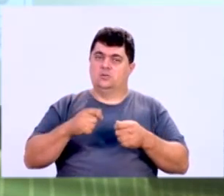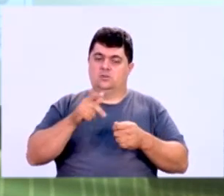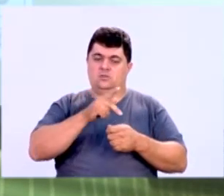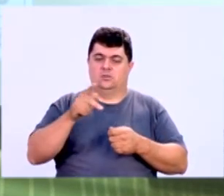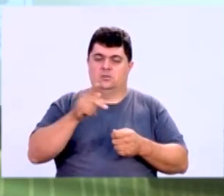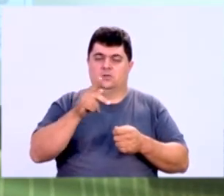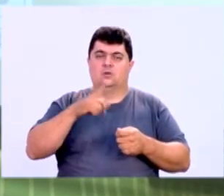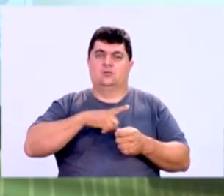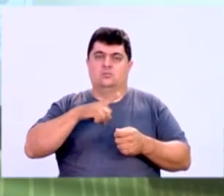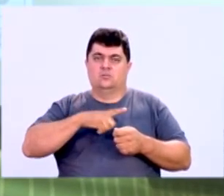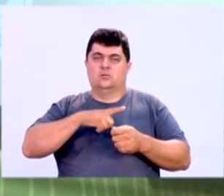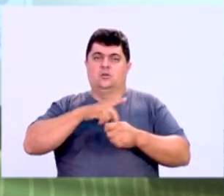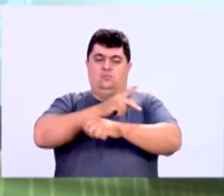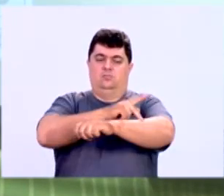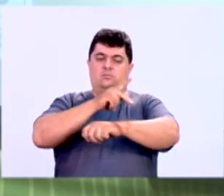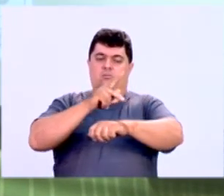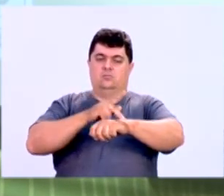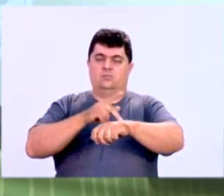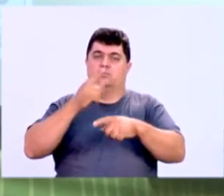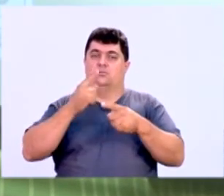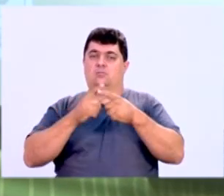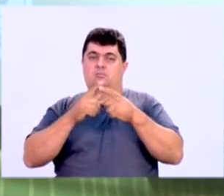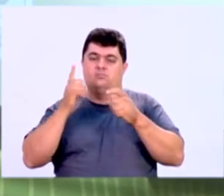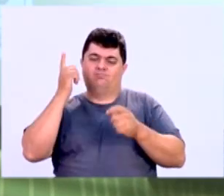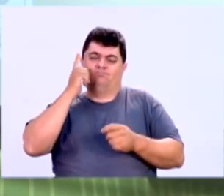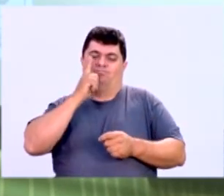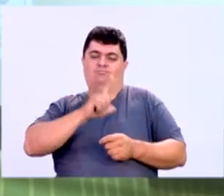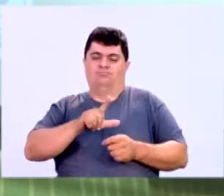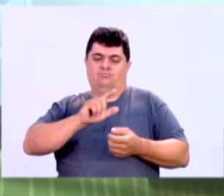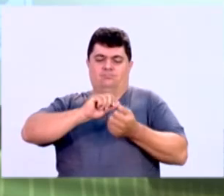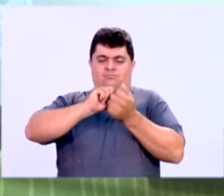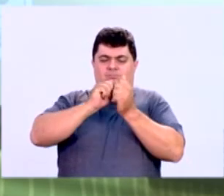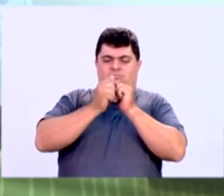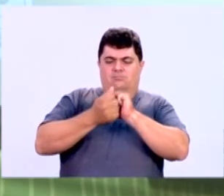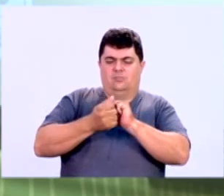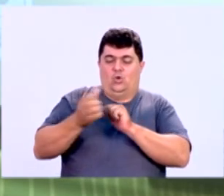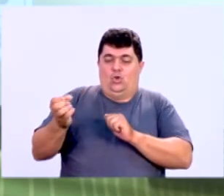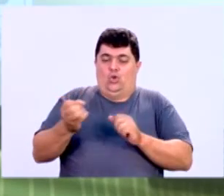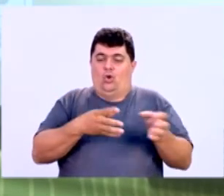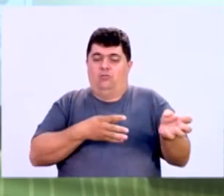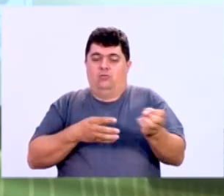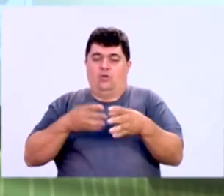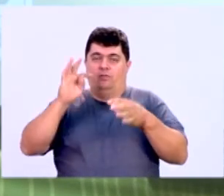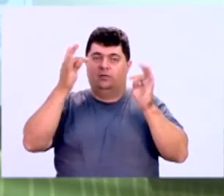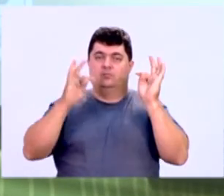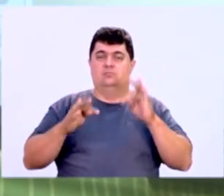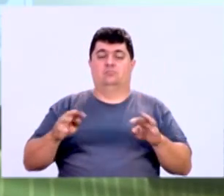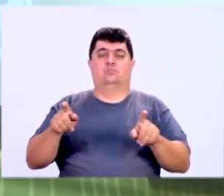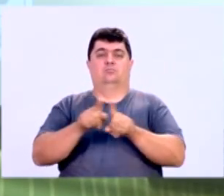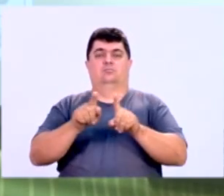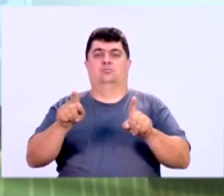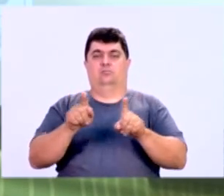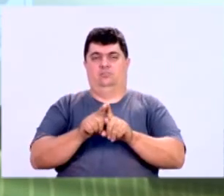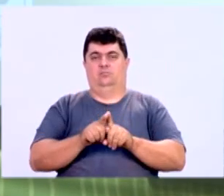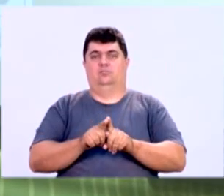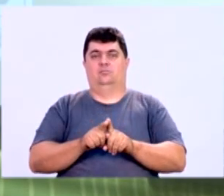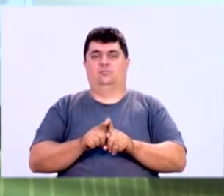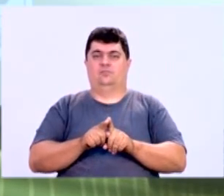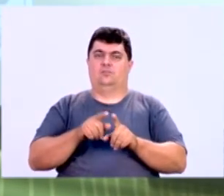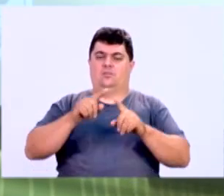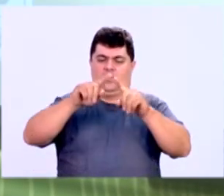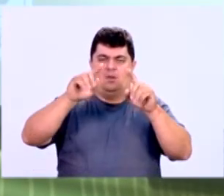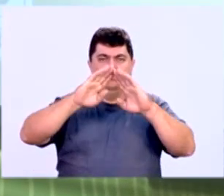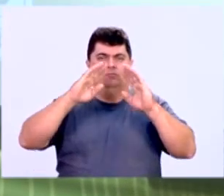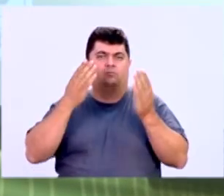por uma formação pedagógica para que ele consiga se adaptar a essas novas tecnologias que nós temos aí à disposição. As